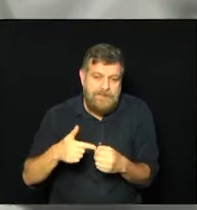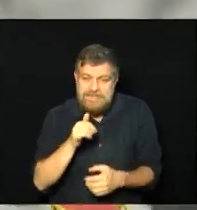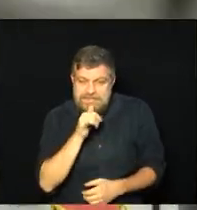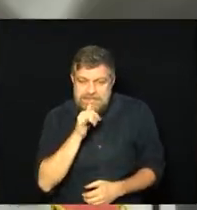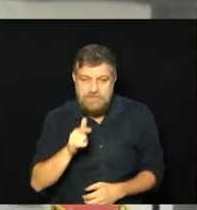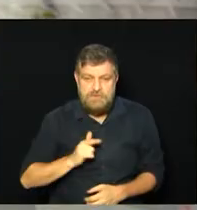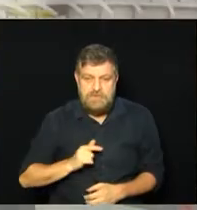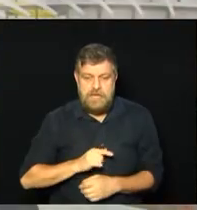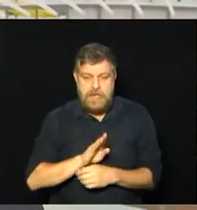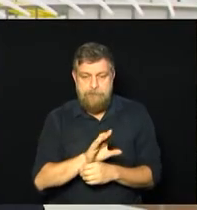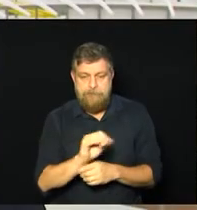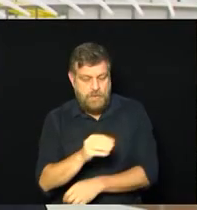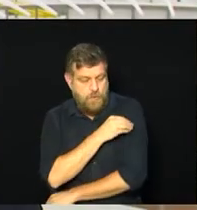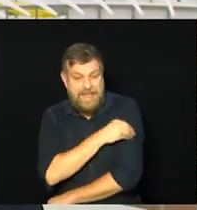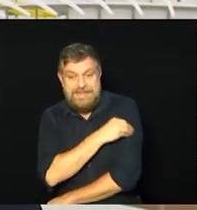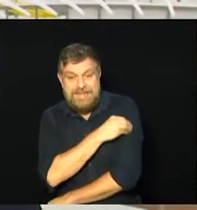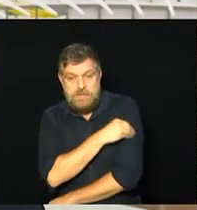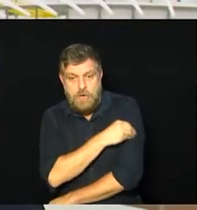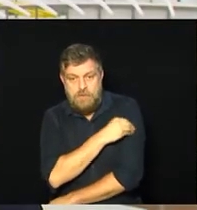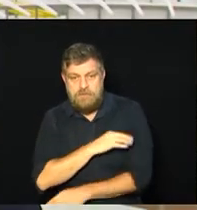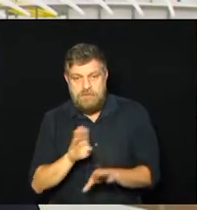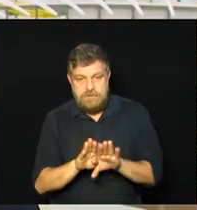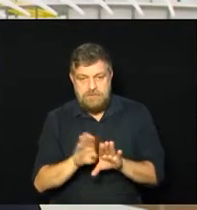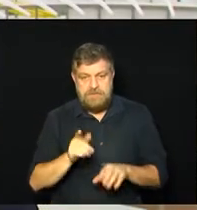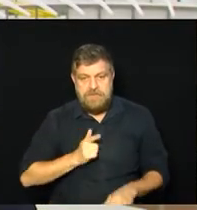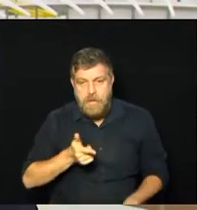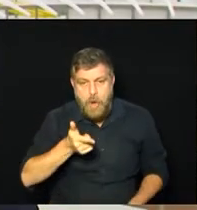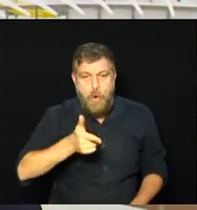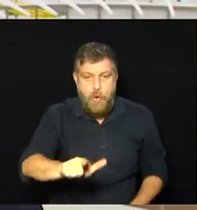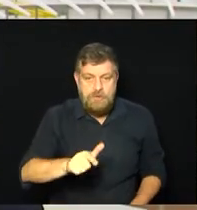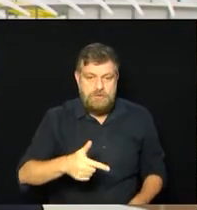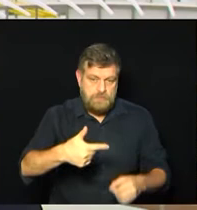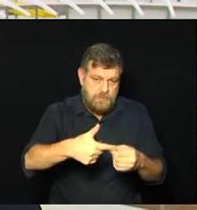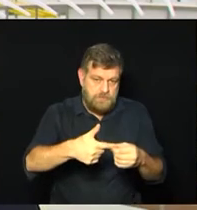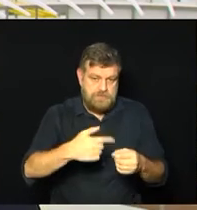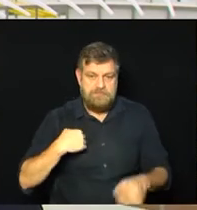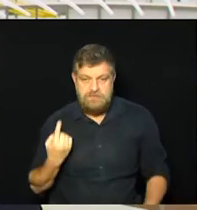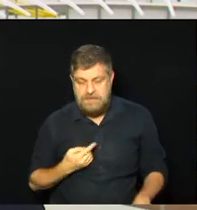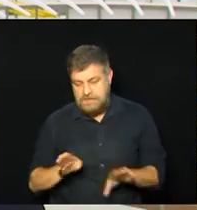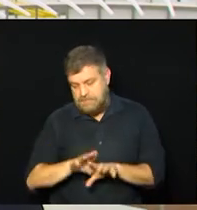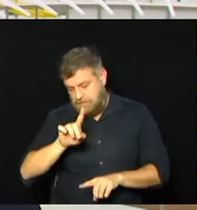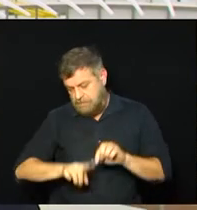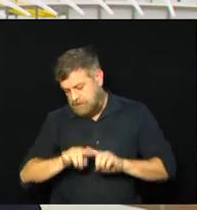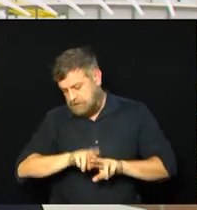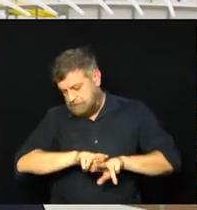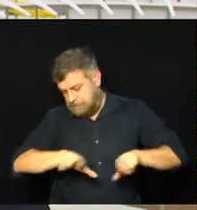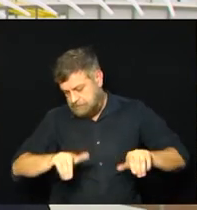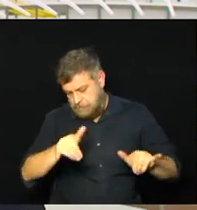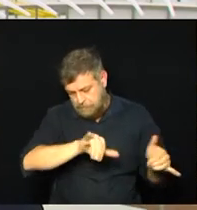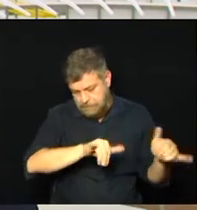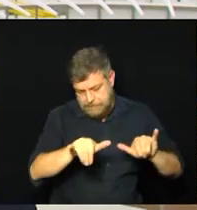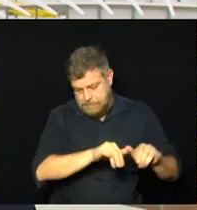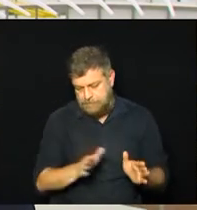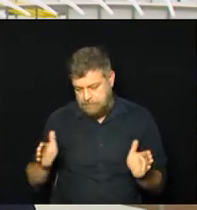o bioetanol, né? Mas não somente esse, biocombustíveis, novos materiais e químicos.